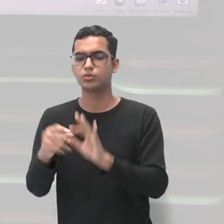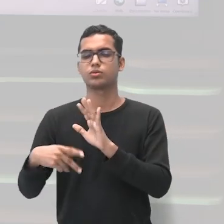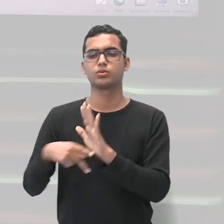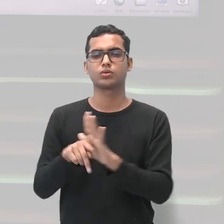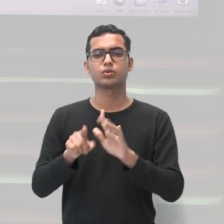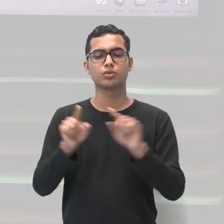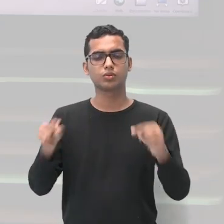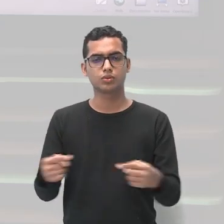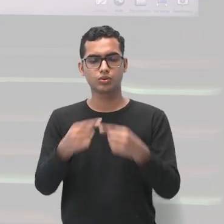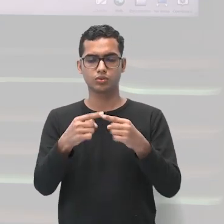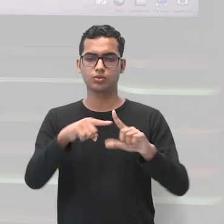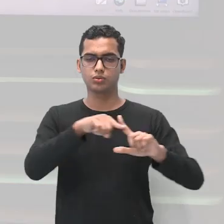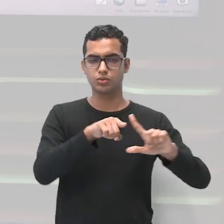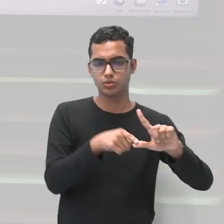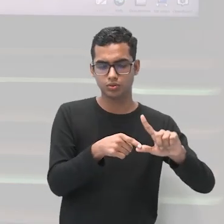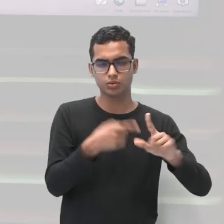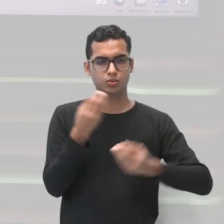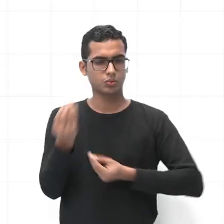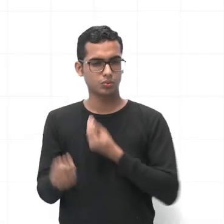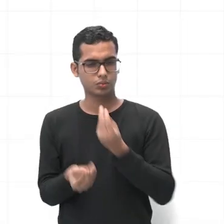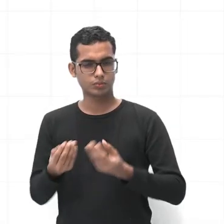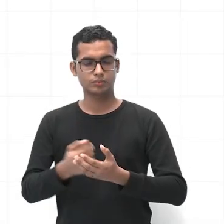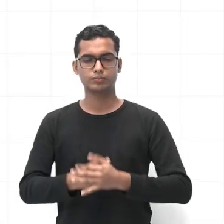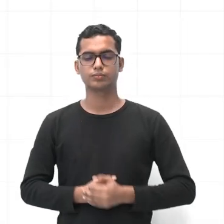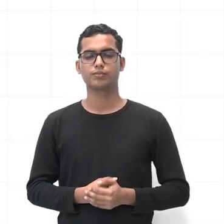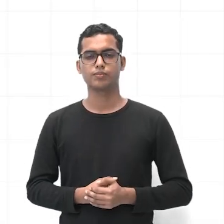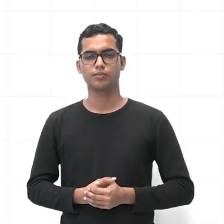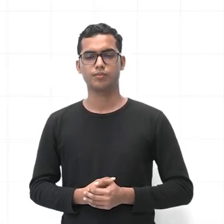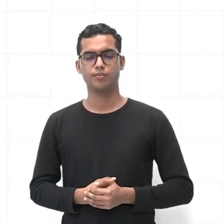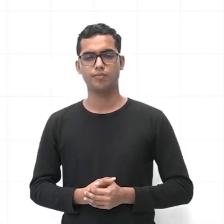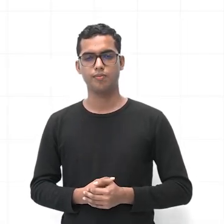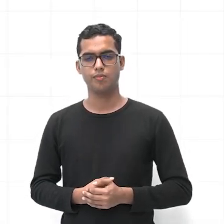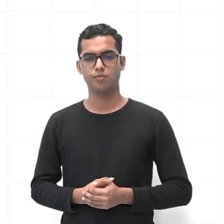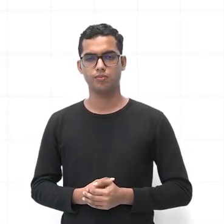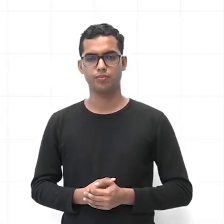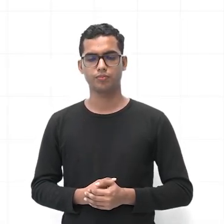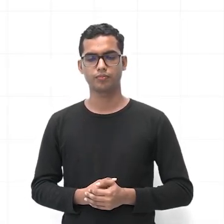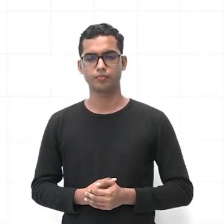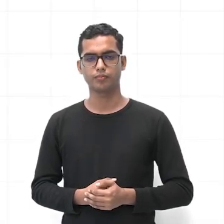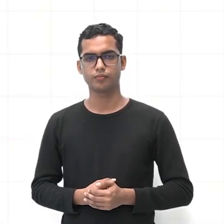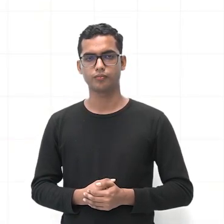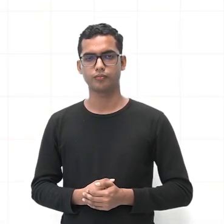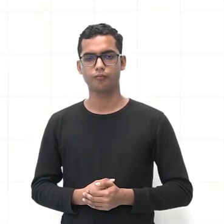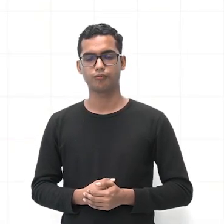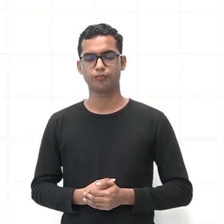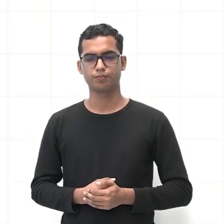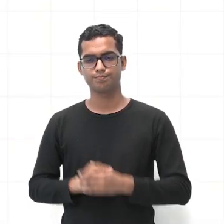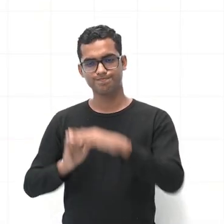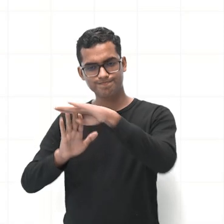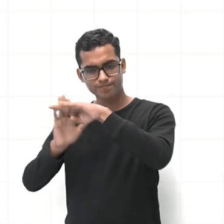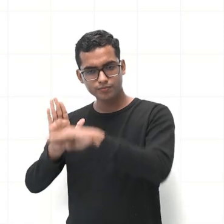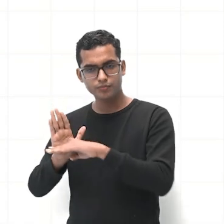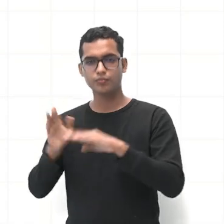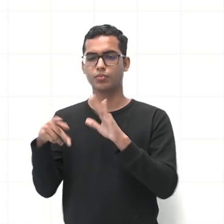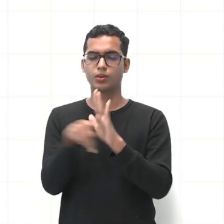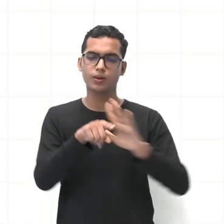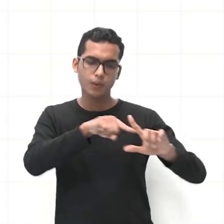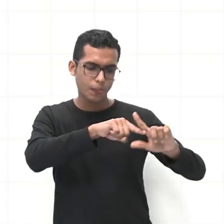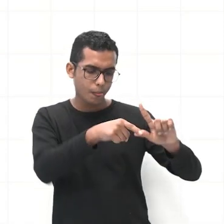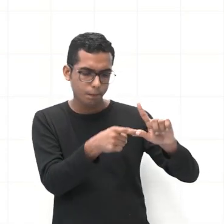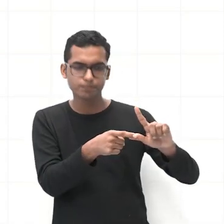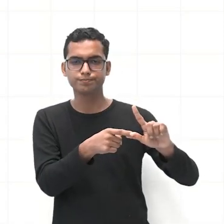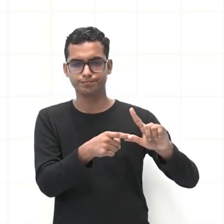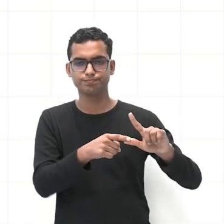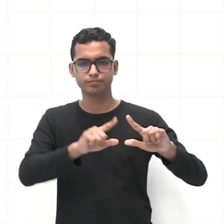em relação aos ângulos. Me acompanhem aí. A classificação dos triângulos em relação aos